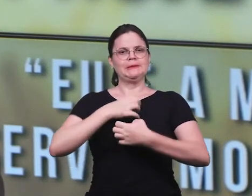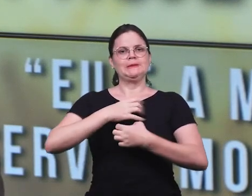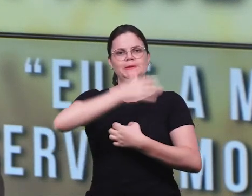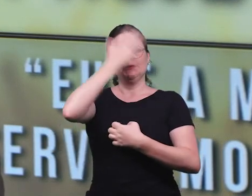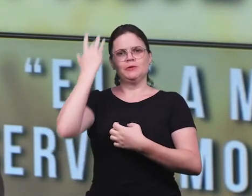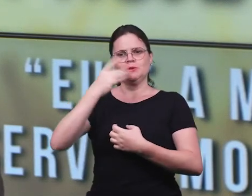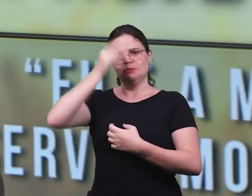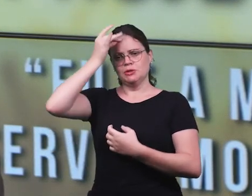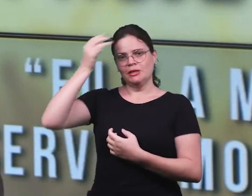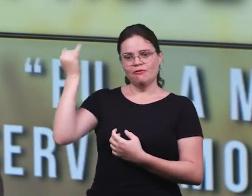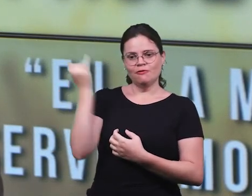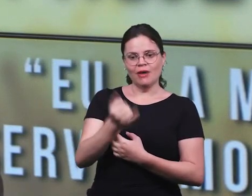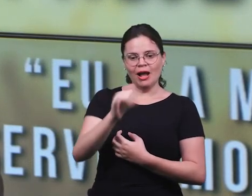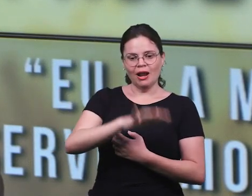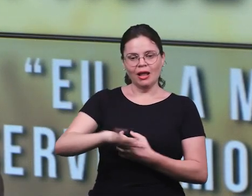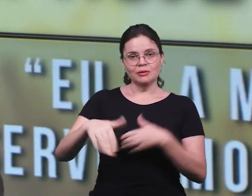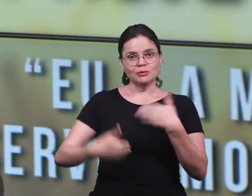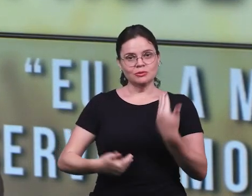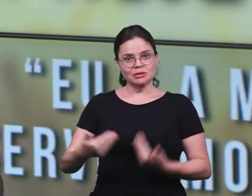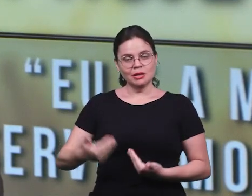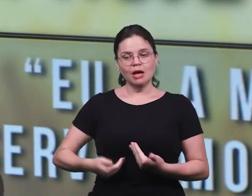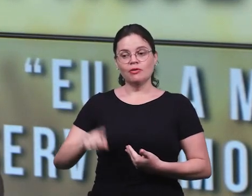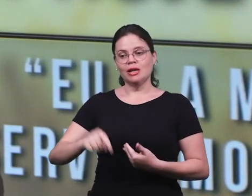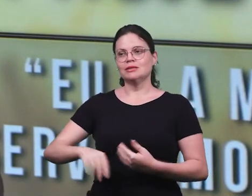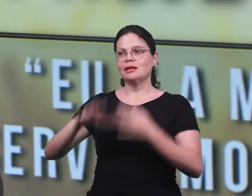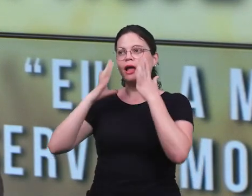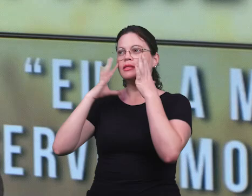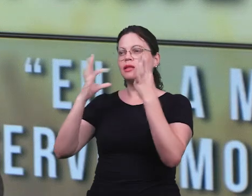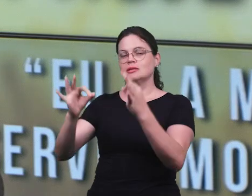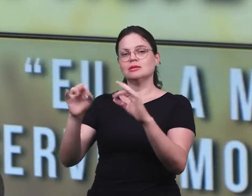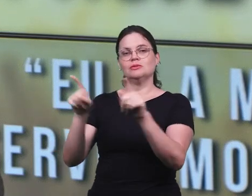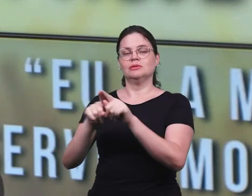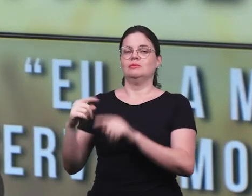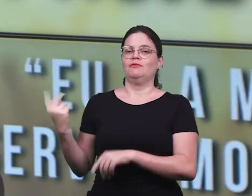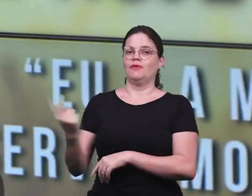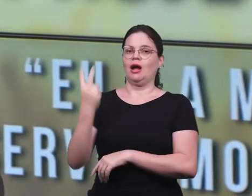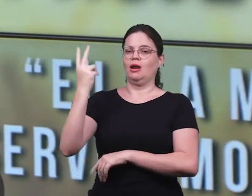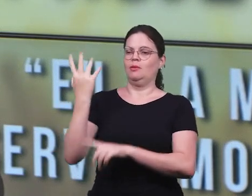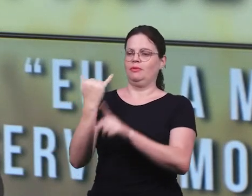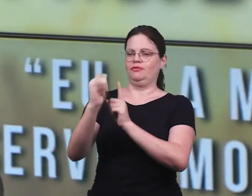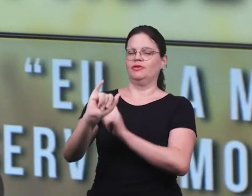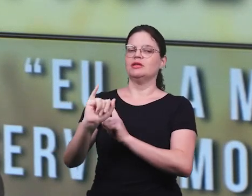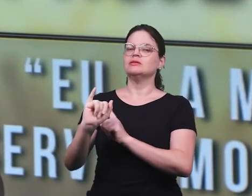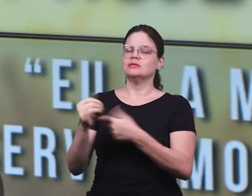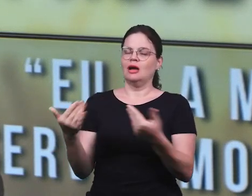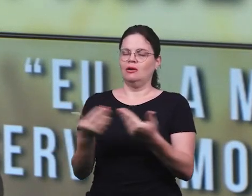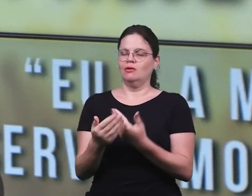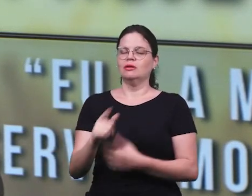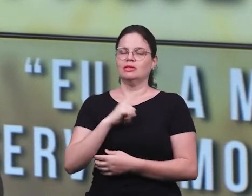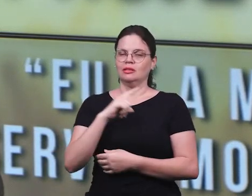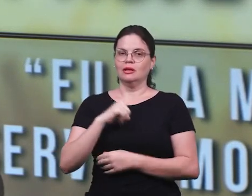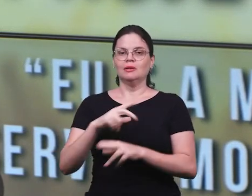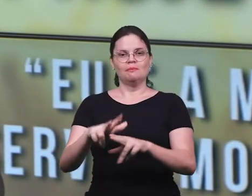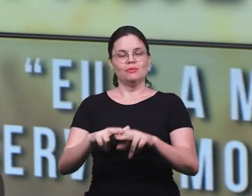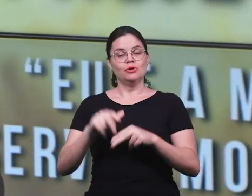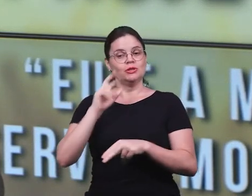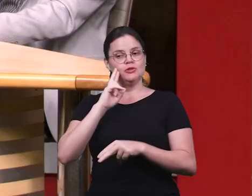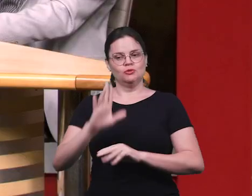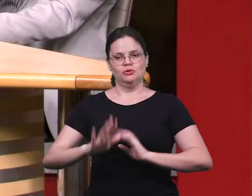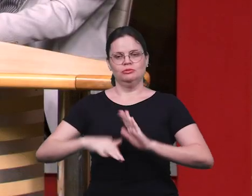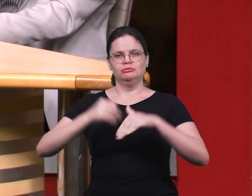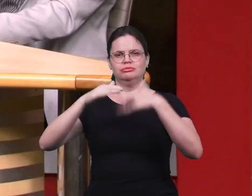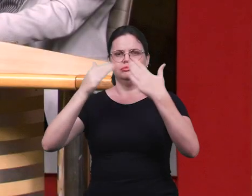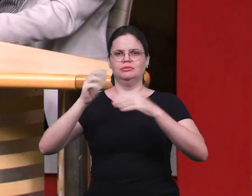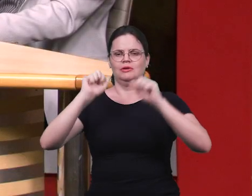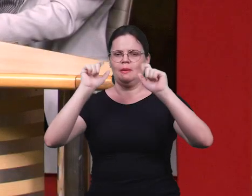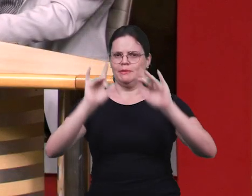igrejas, tem dado ouvidos e tem valorizado a profecia nessa última hora, e por isso o Senhor tem prosperado, Muito tem bom.